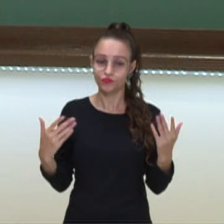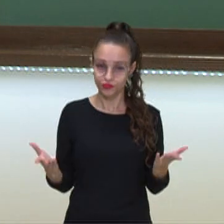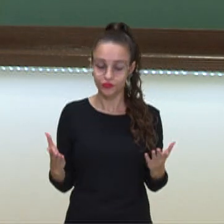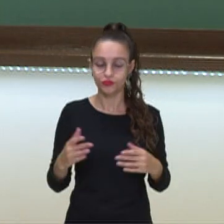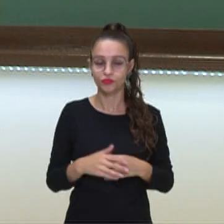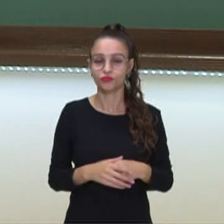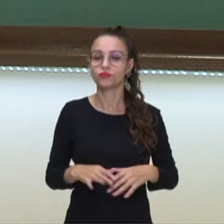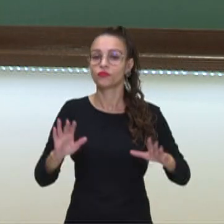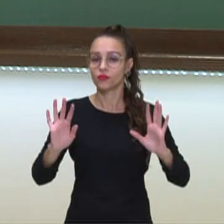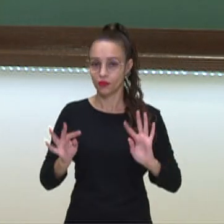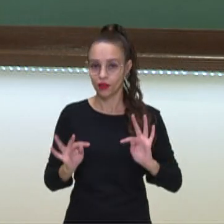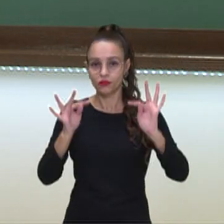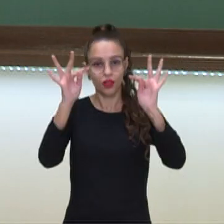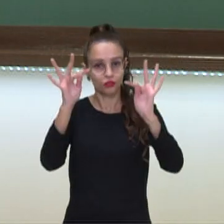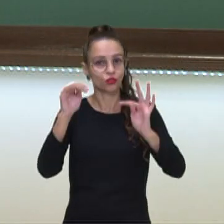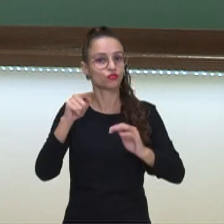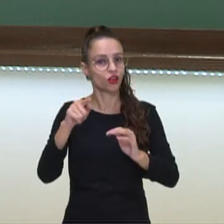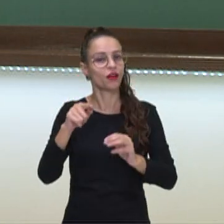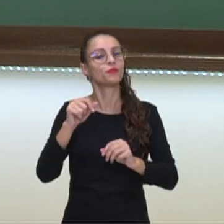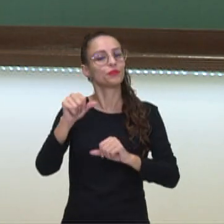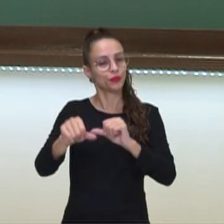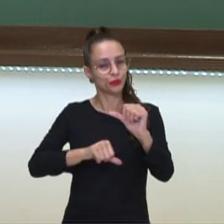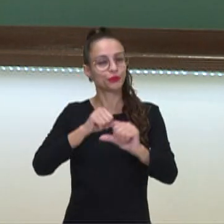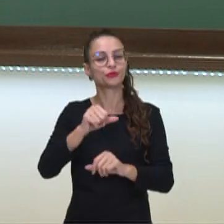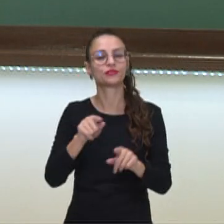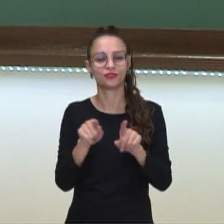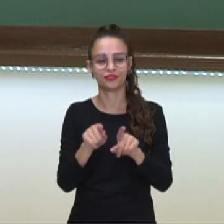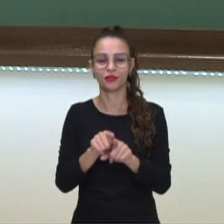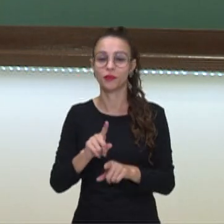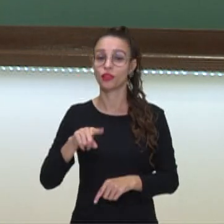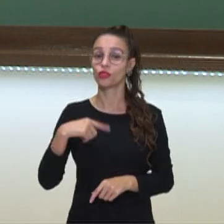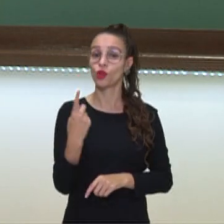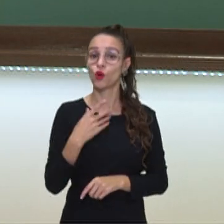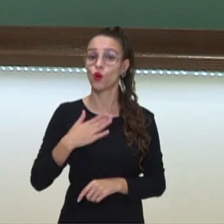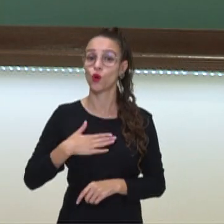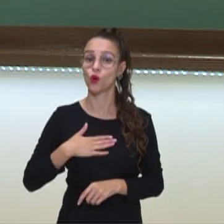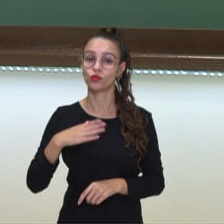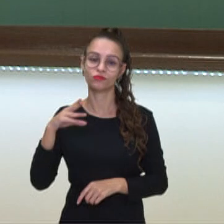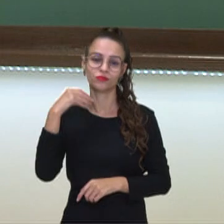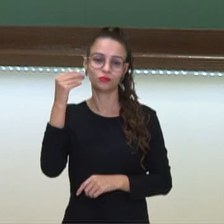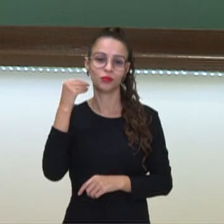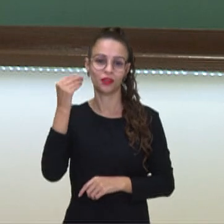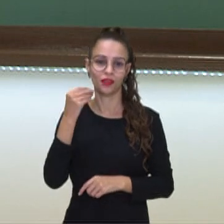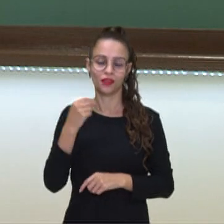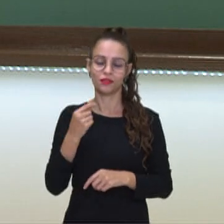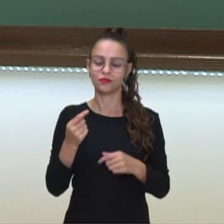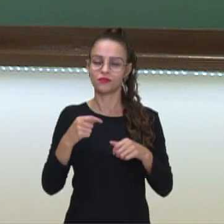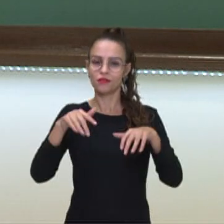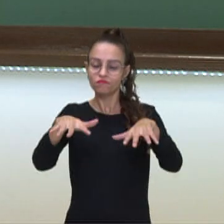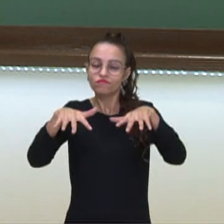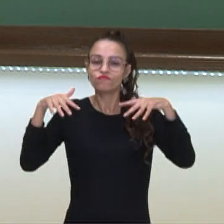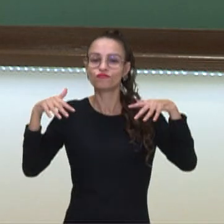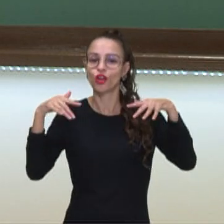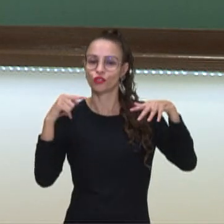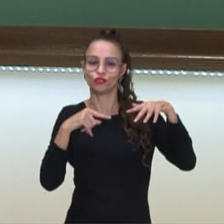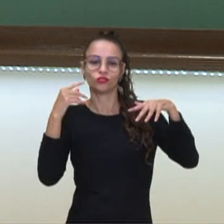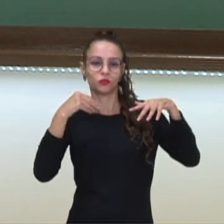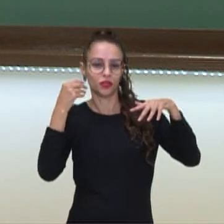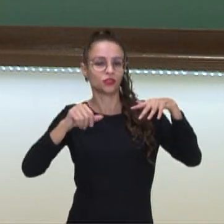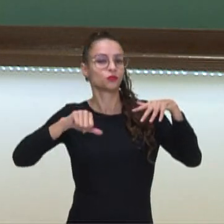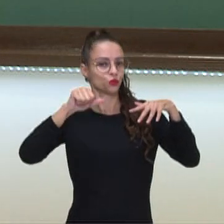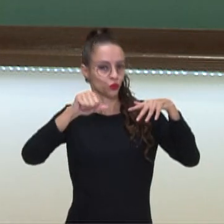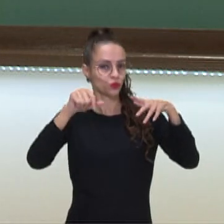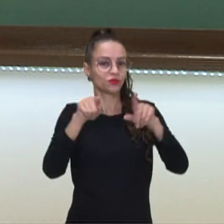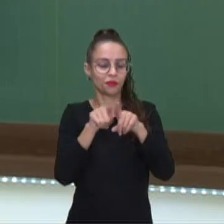Então, a tecnologia tem mudado também a nossa experiência de consumo dos esportes.